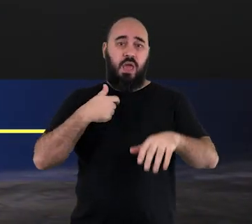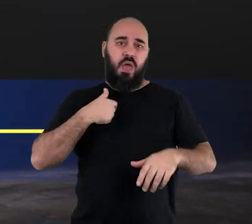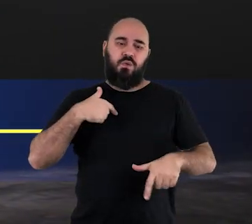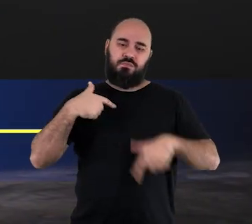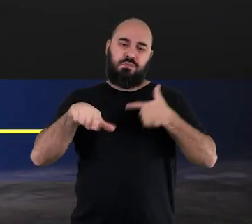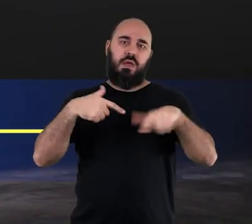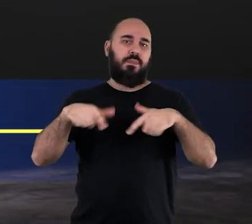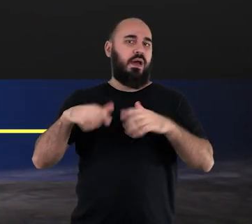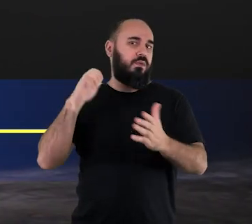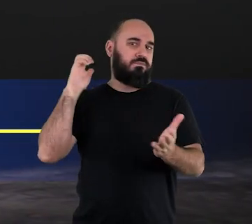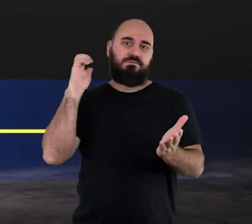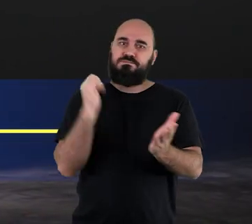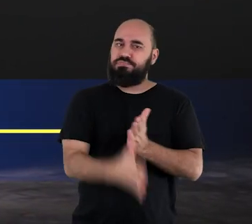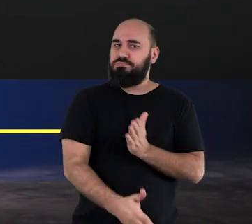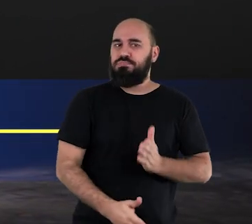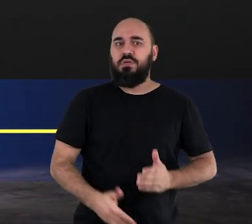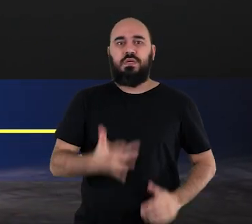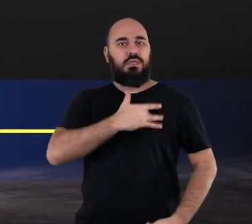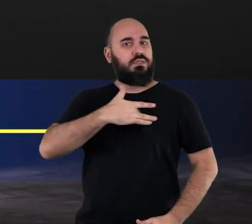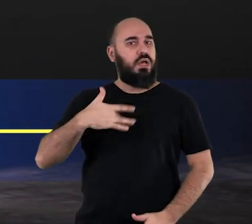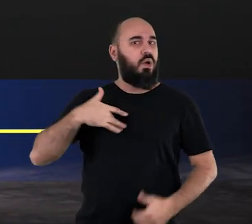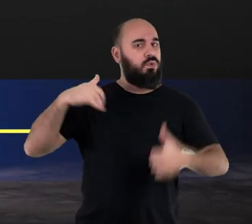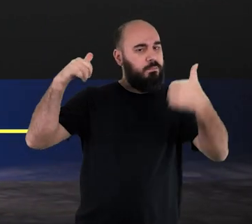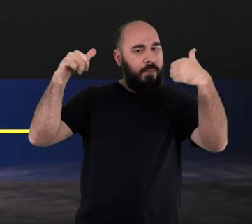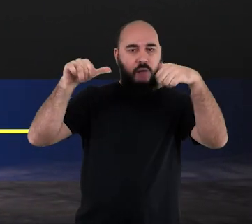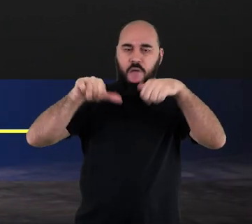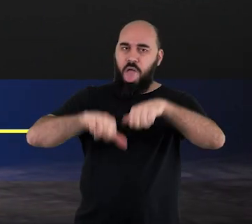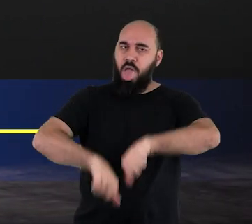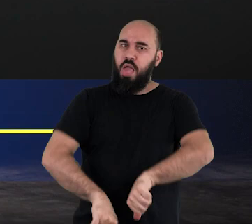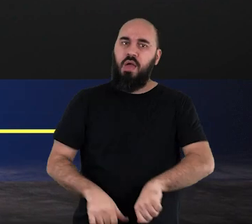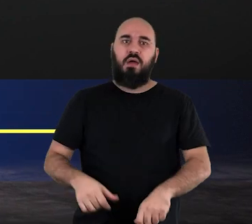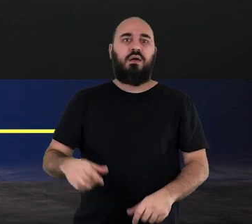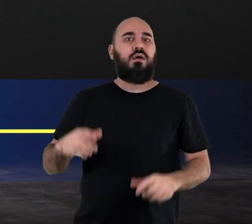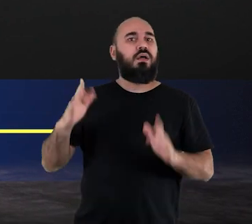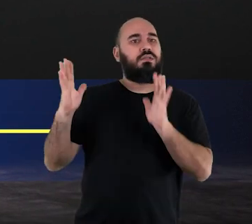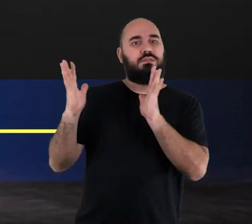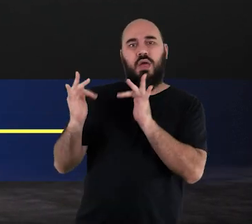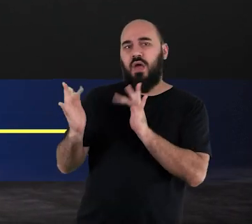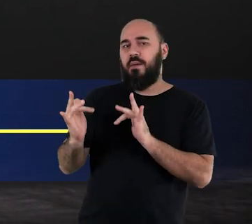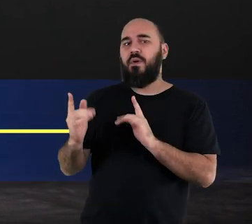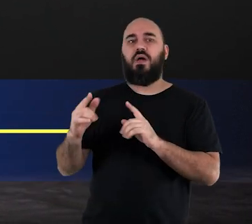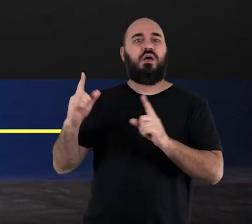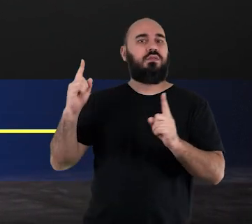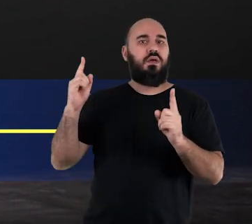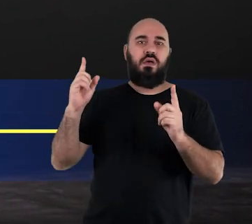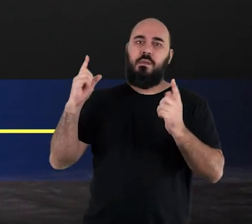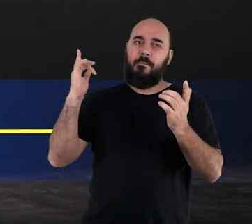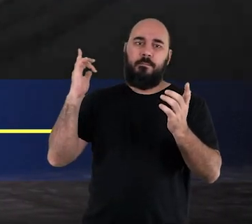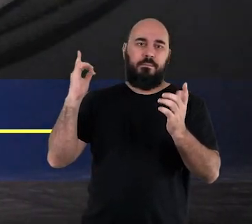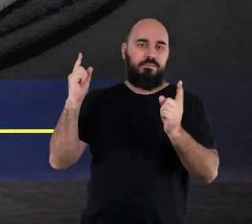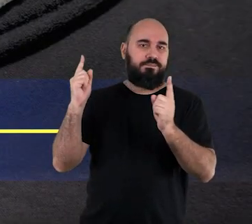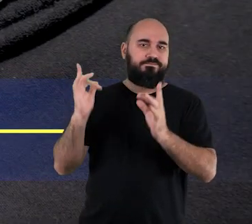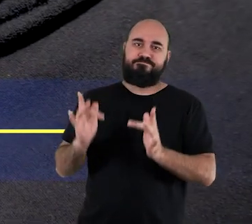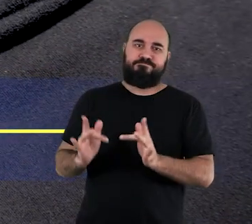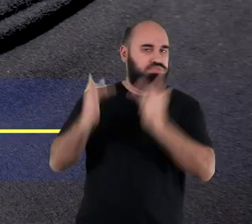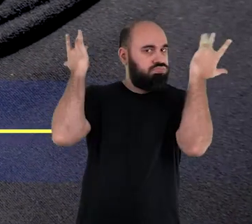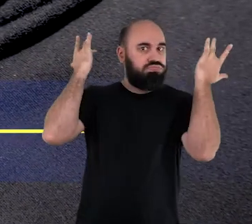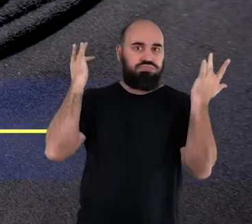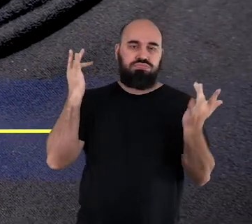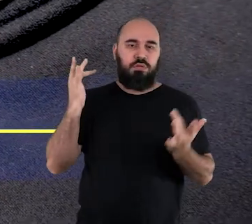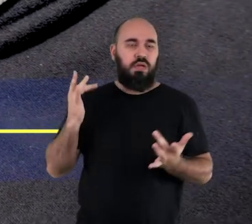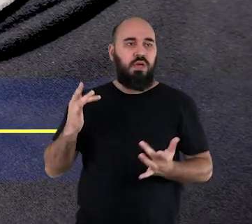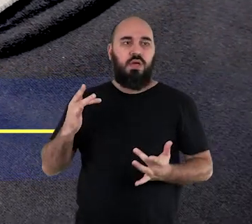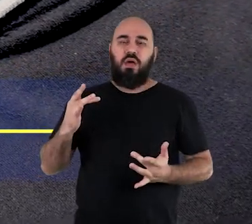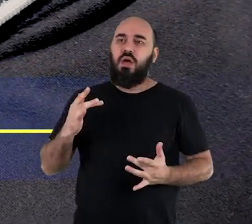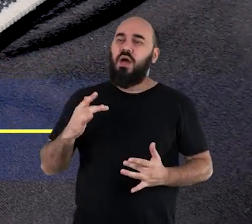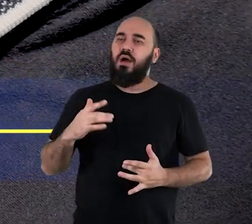eu perdi minha saúde, perdi meu relacionamento. Estava passando uma fase muito conturbada. E